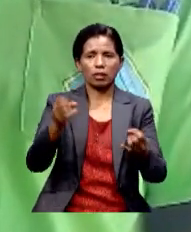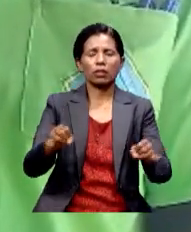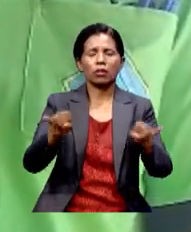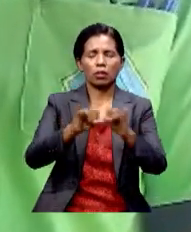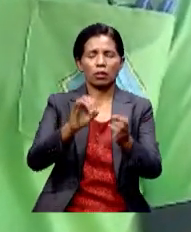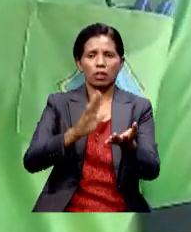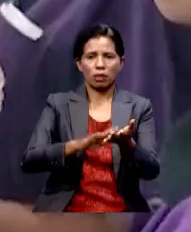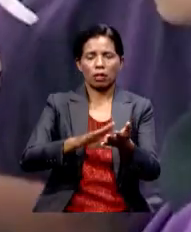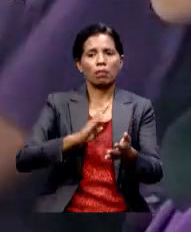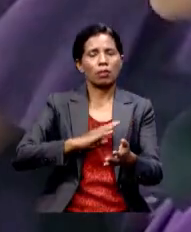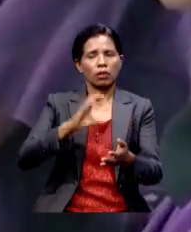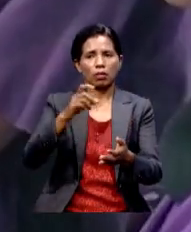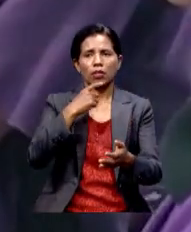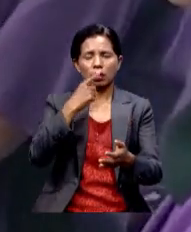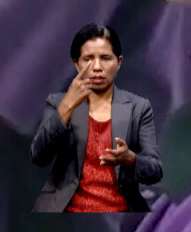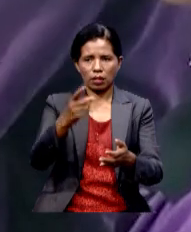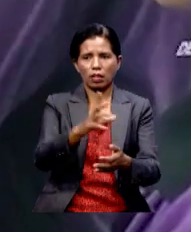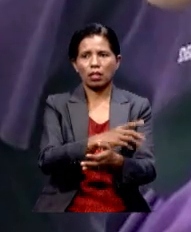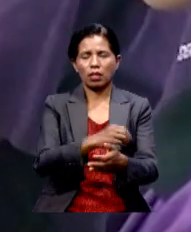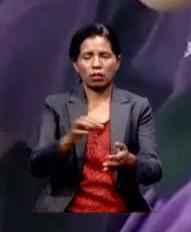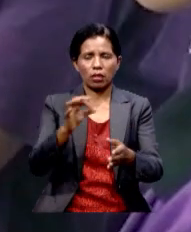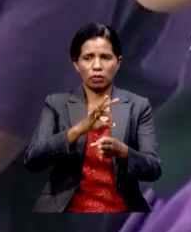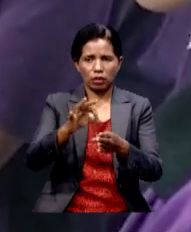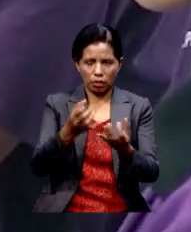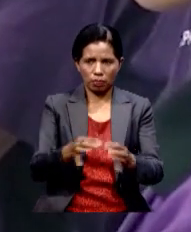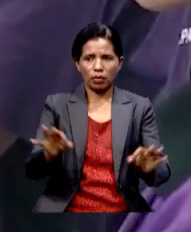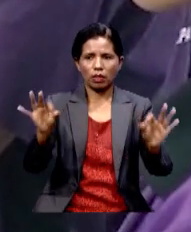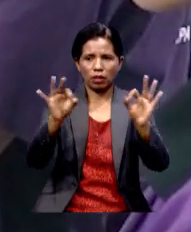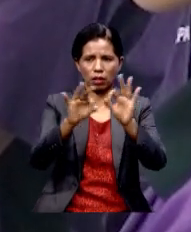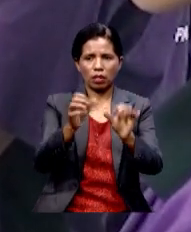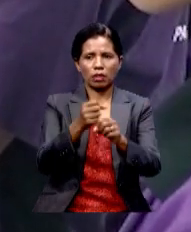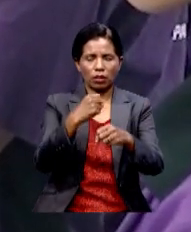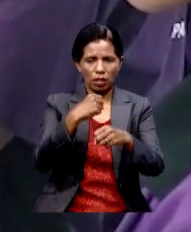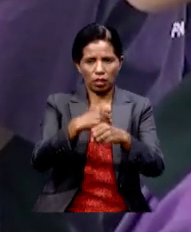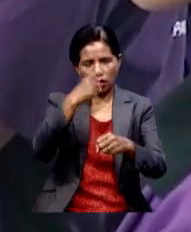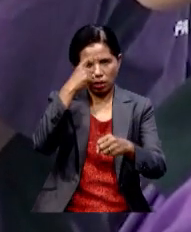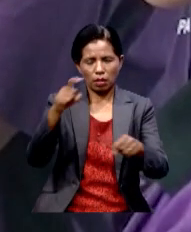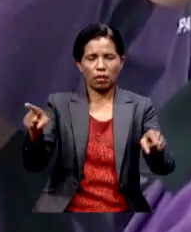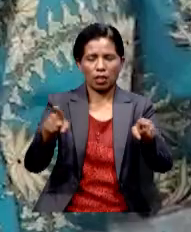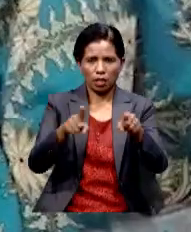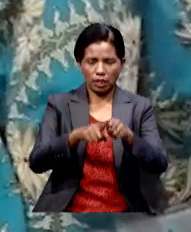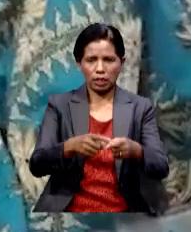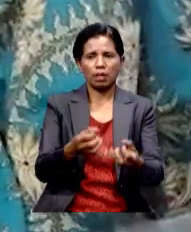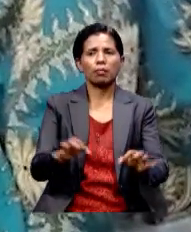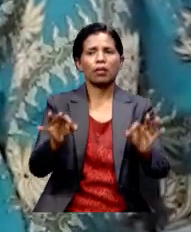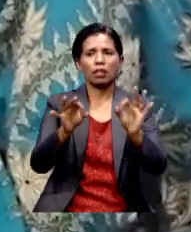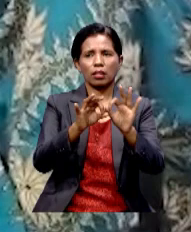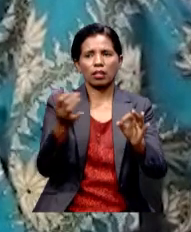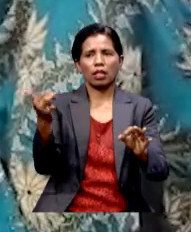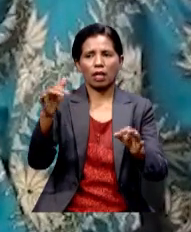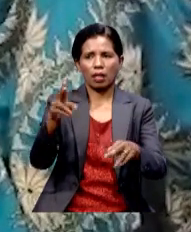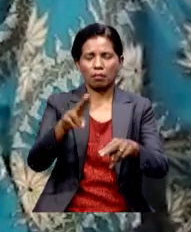Balcão, Leopoldo Moreira Belo, HTT, formação importante, atuhalau, tambaseanesa, bucai ida, onde aumenta